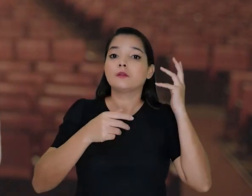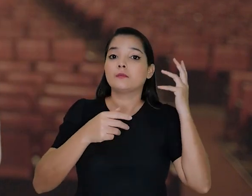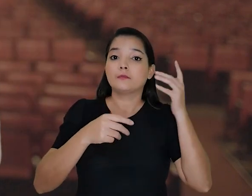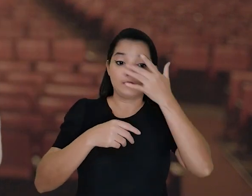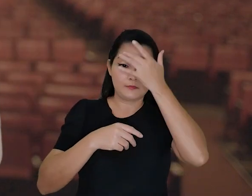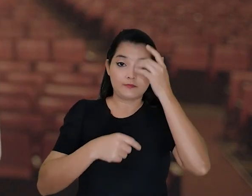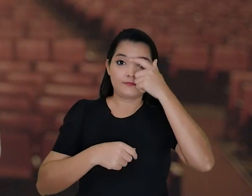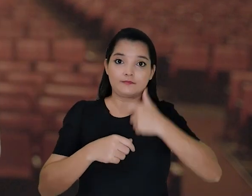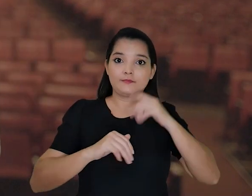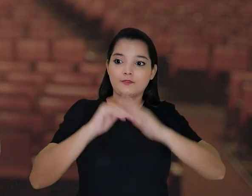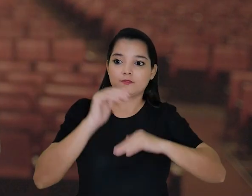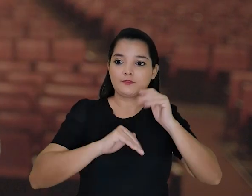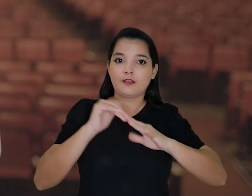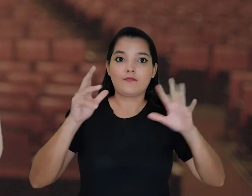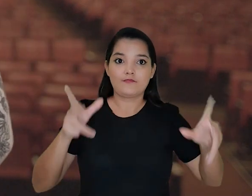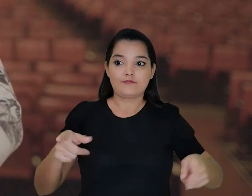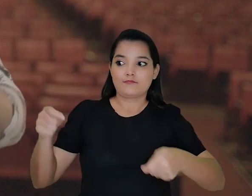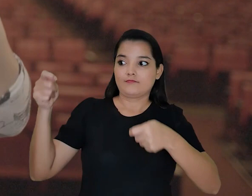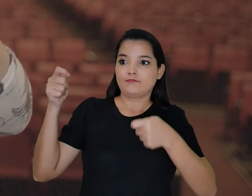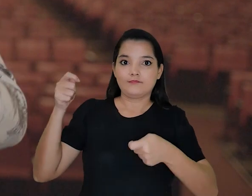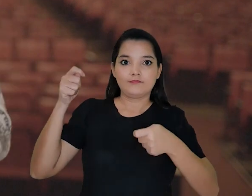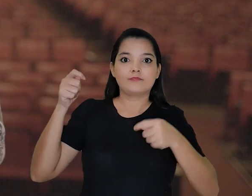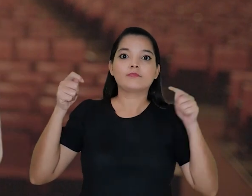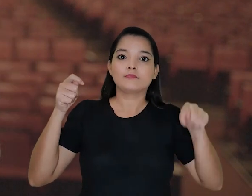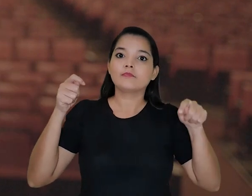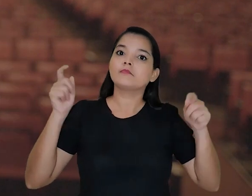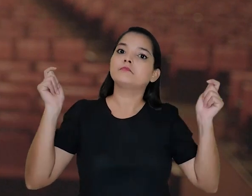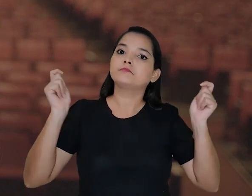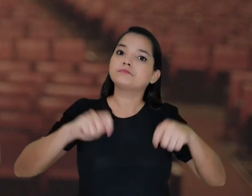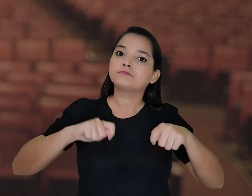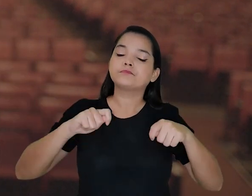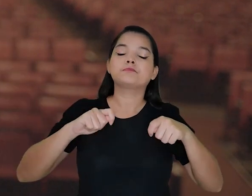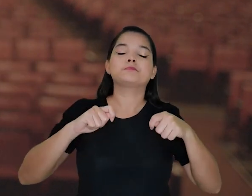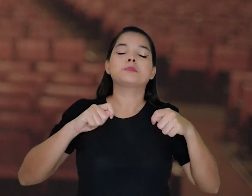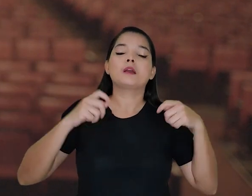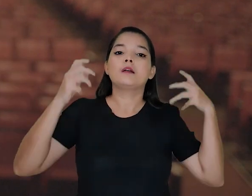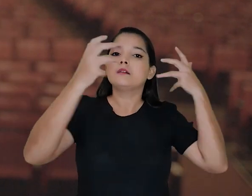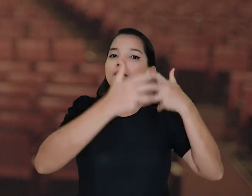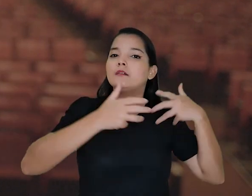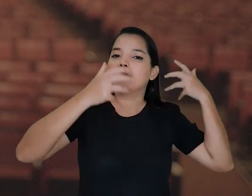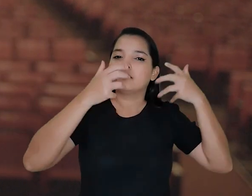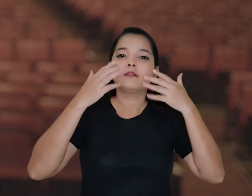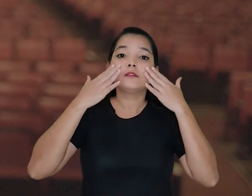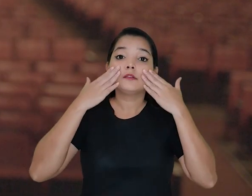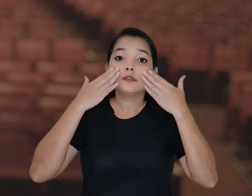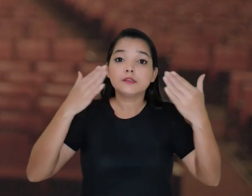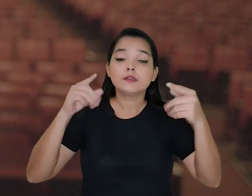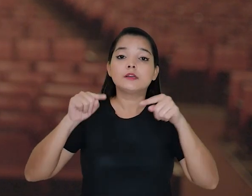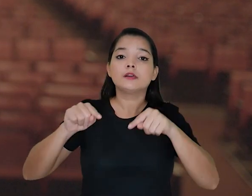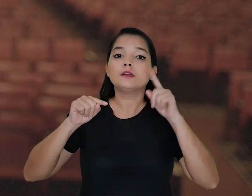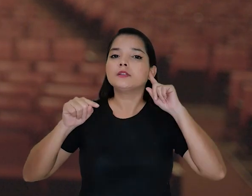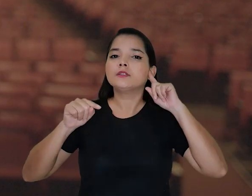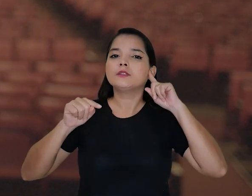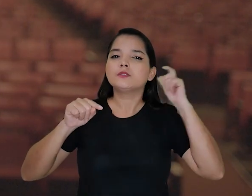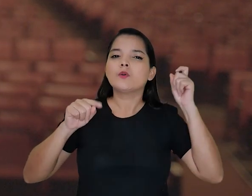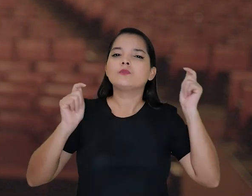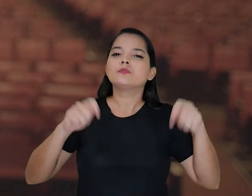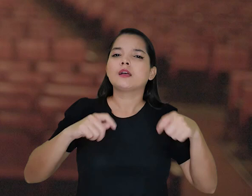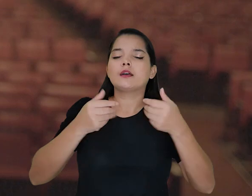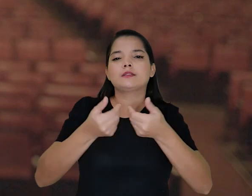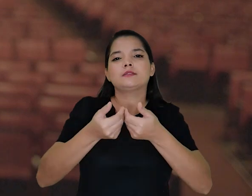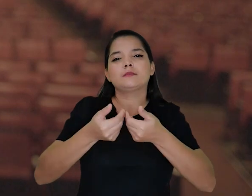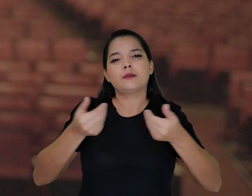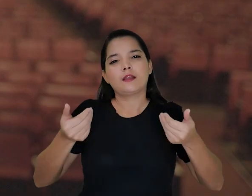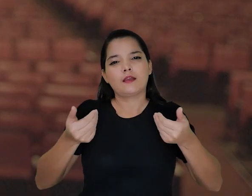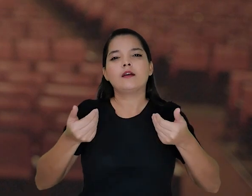esse arco e ele vai conseguir produzir no instrumento sons mais separados